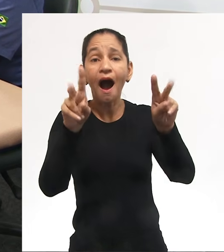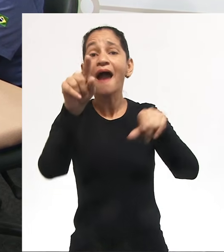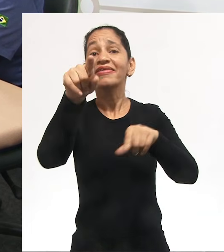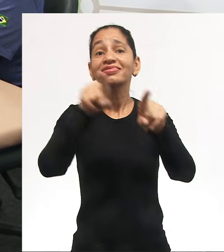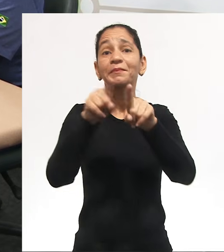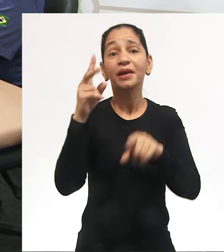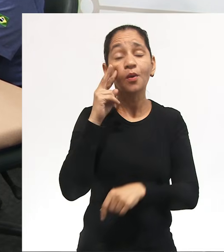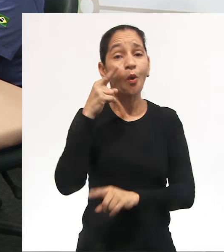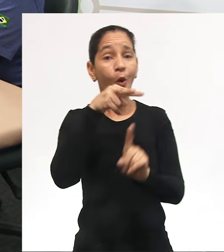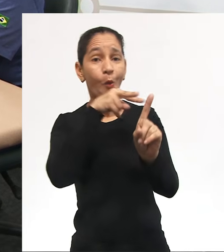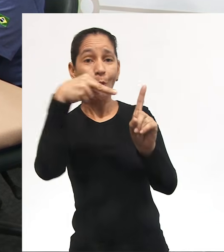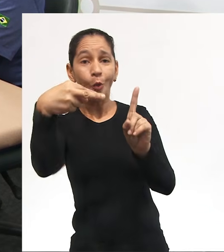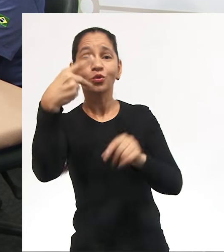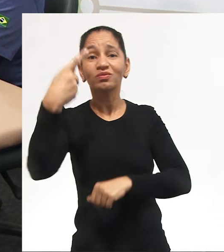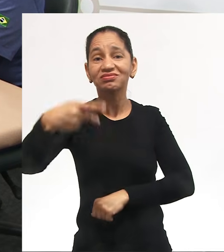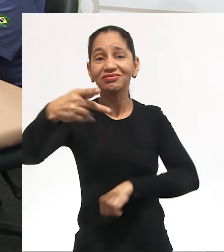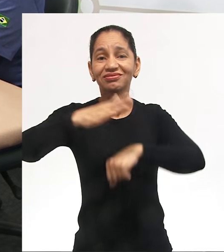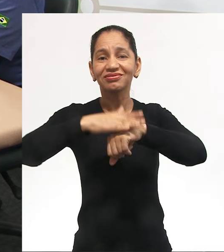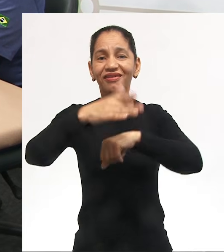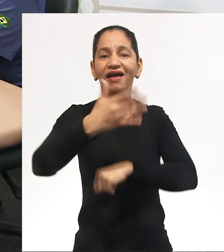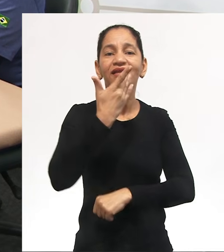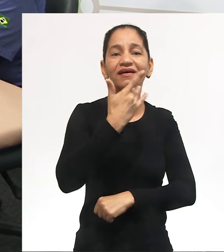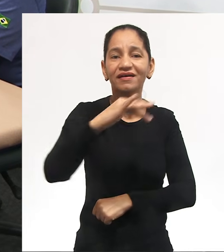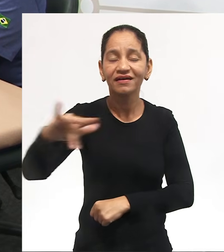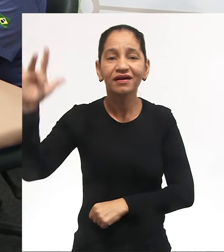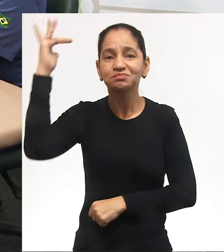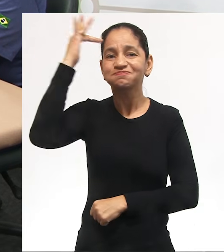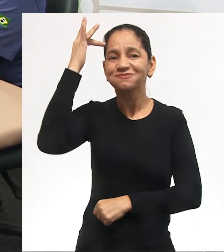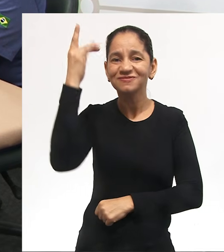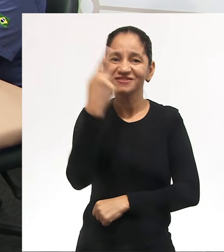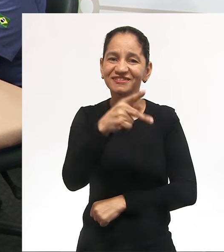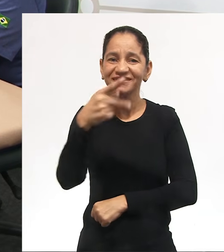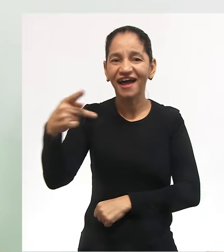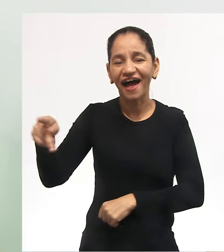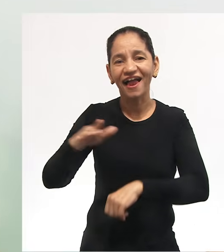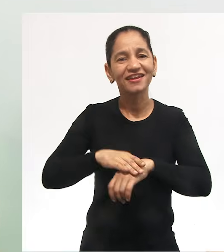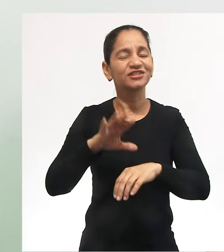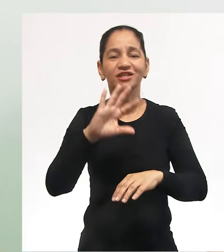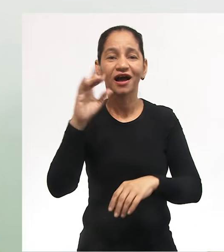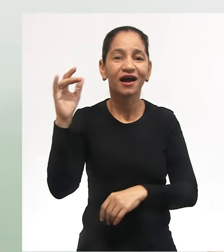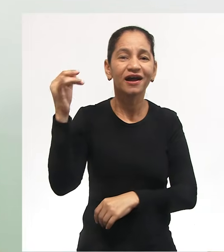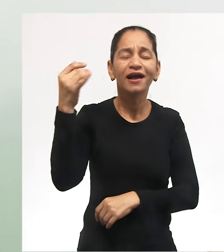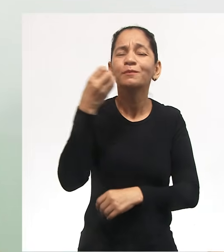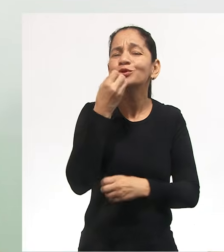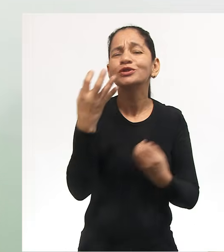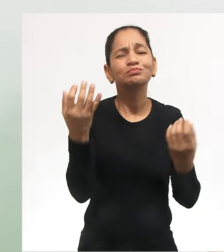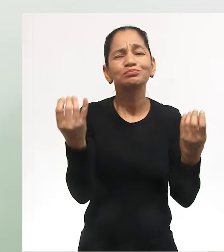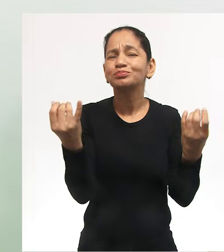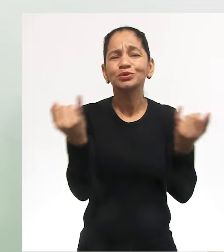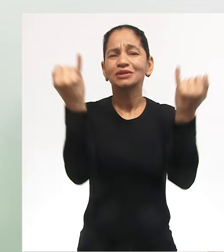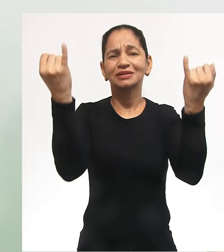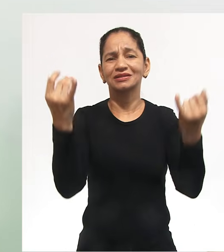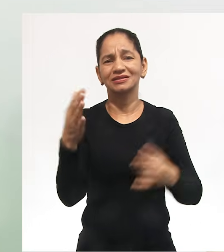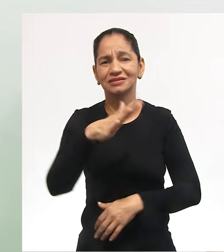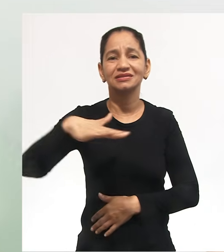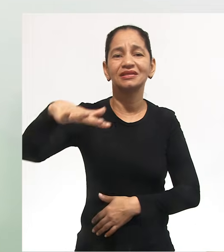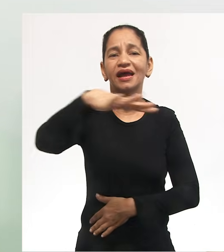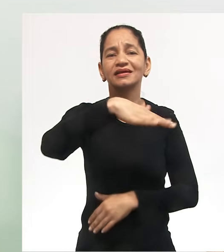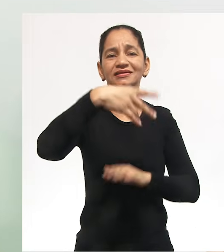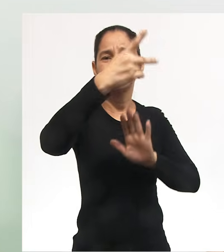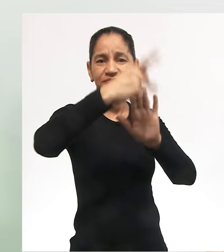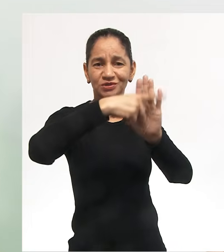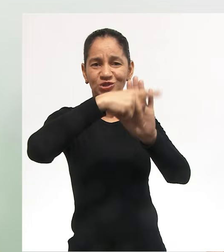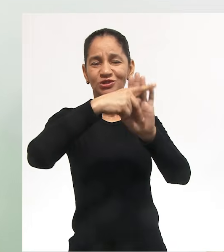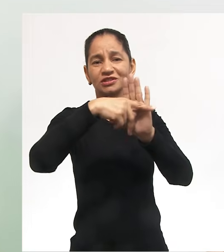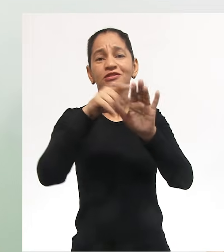olhos e das artes das Exato. crianças que estão lá na educação inclusiva da cidade. Isso é muito legal. Essa é a